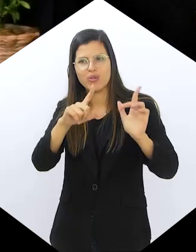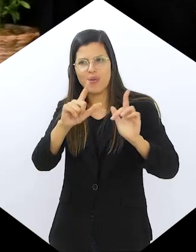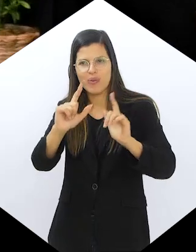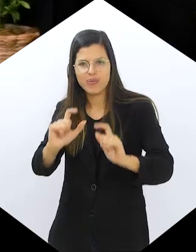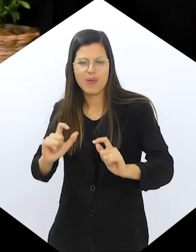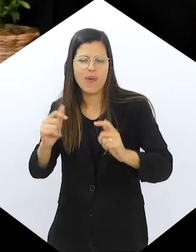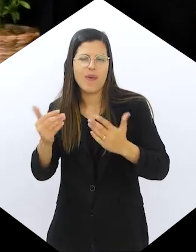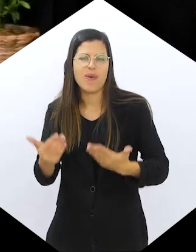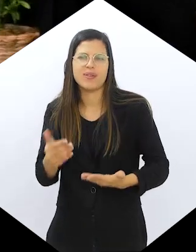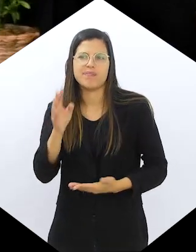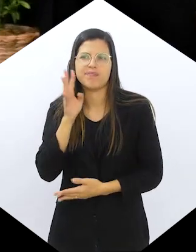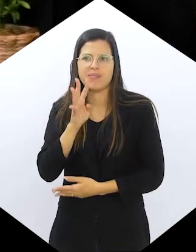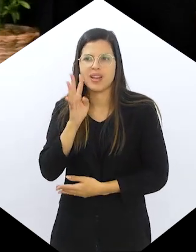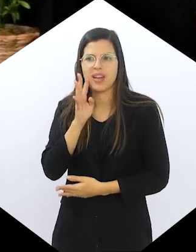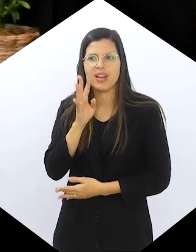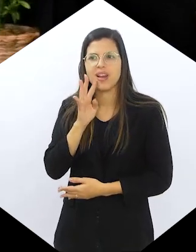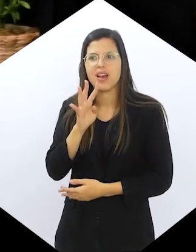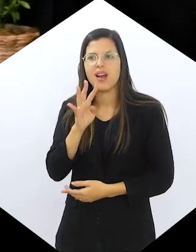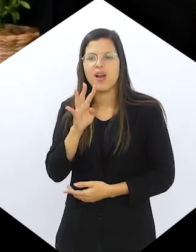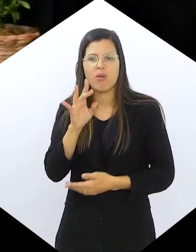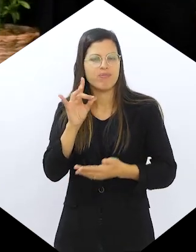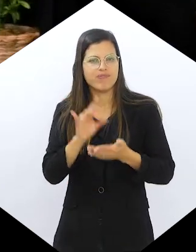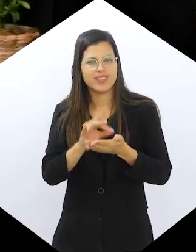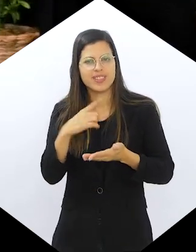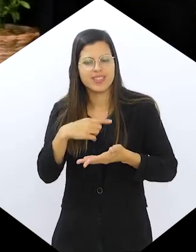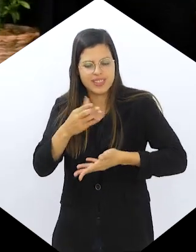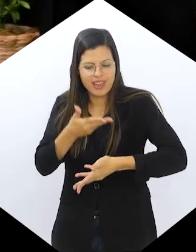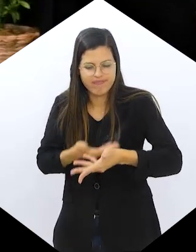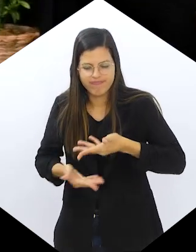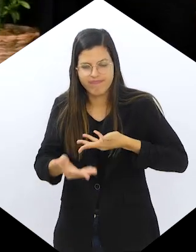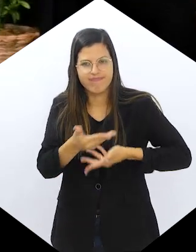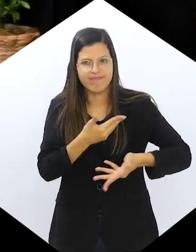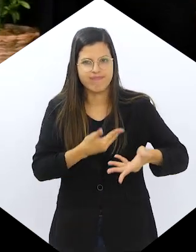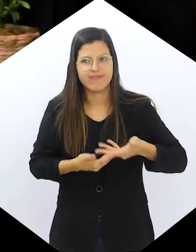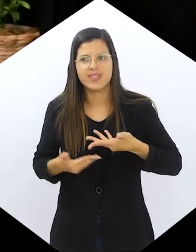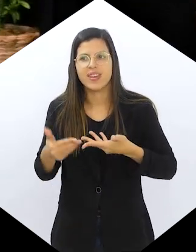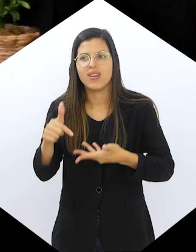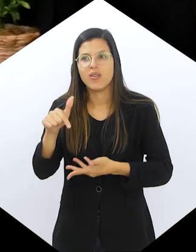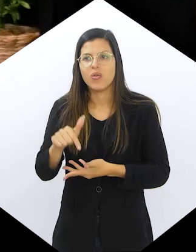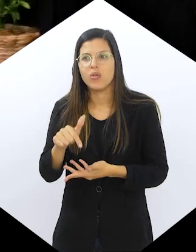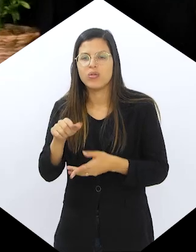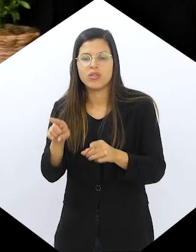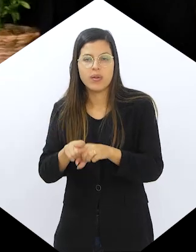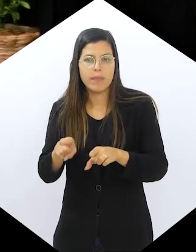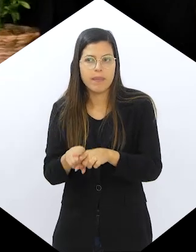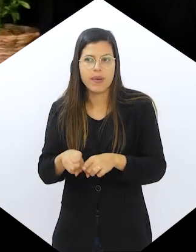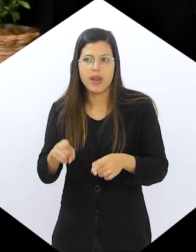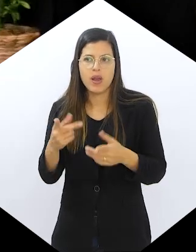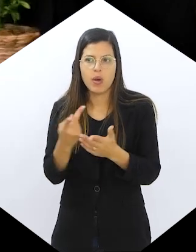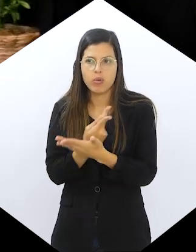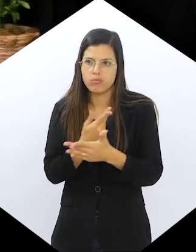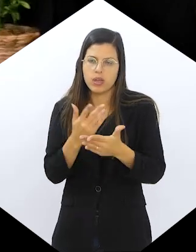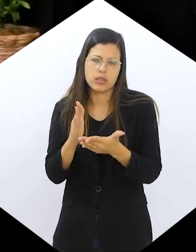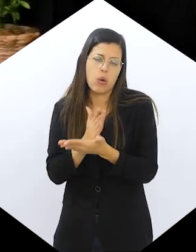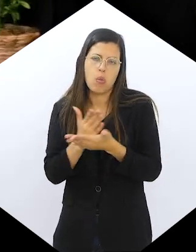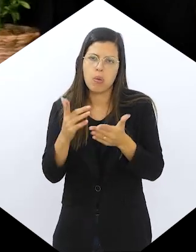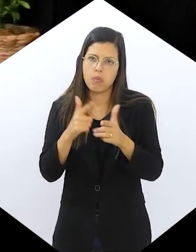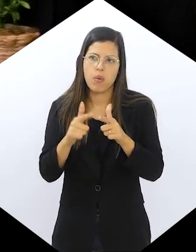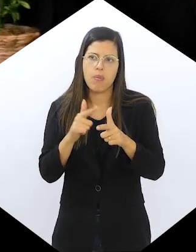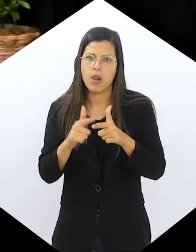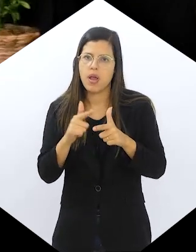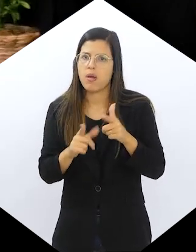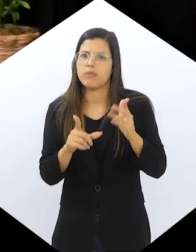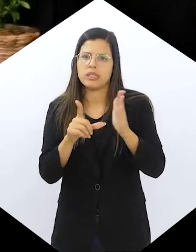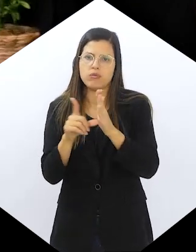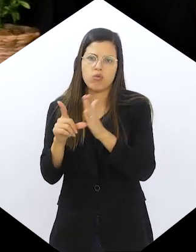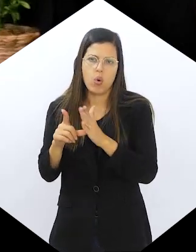mandam foto, assim, é bem legal. A gente realmente tem um contato com eles. Então, quando eles passam alguma situação, de repente, que não é muito legal